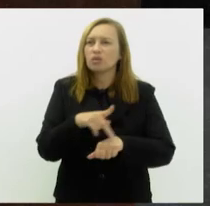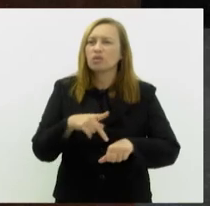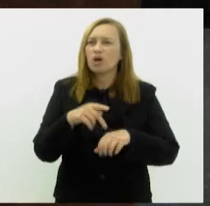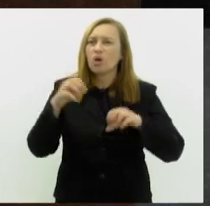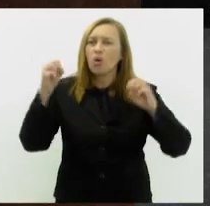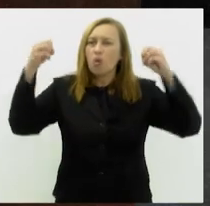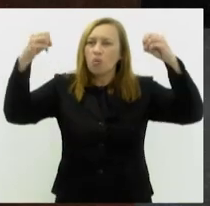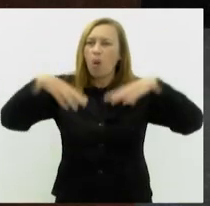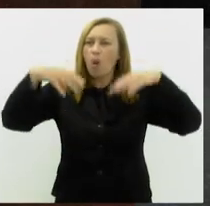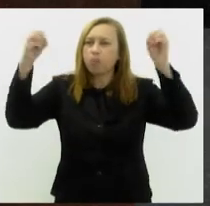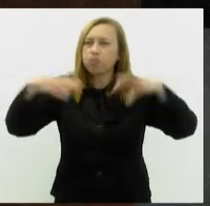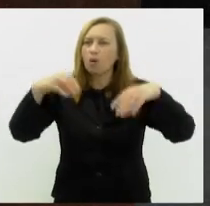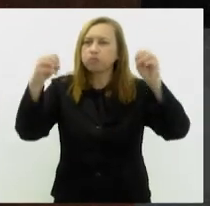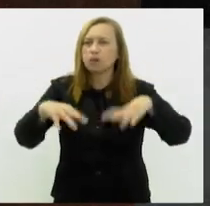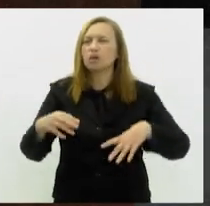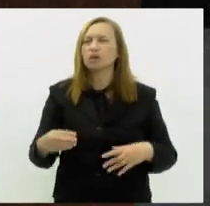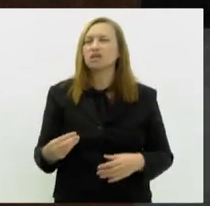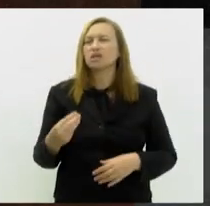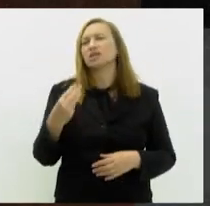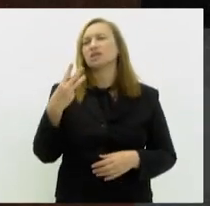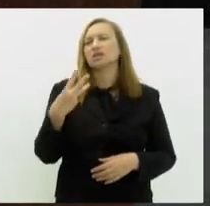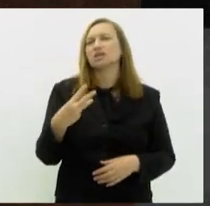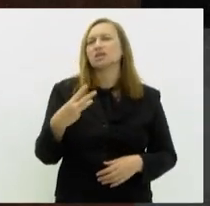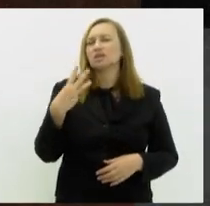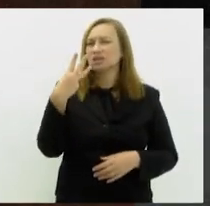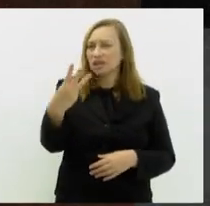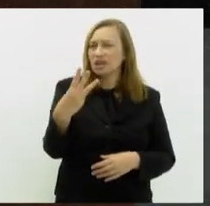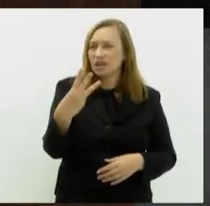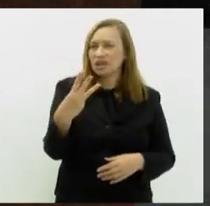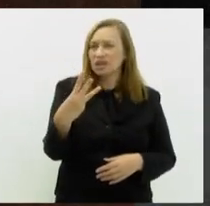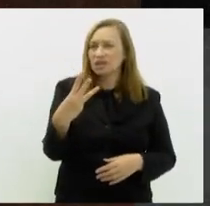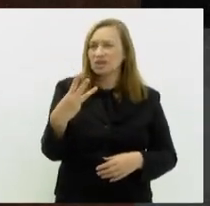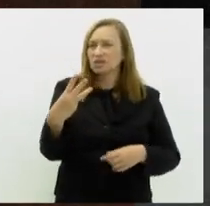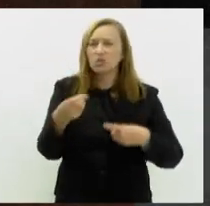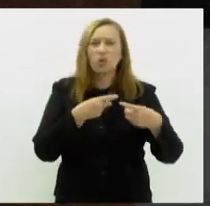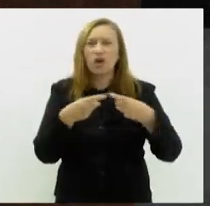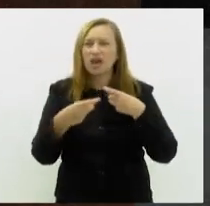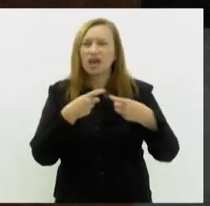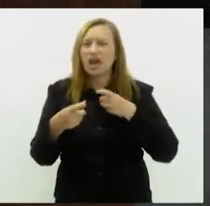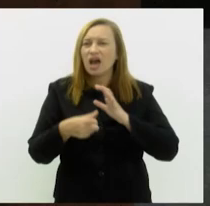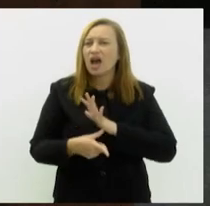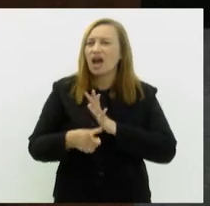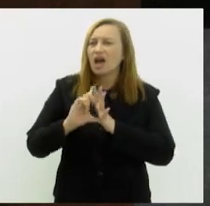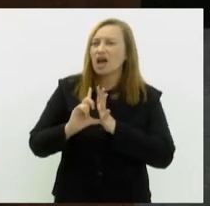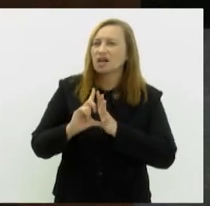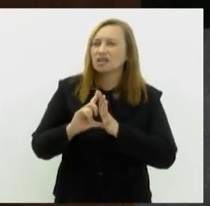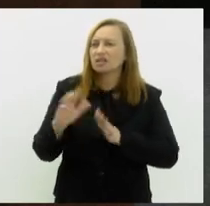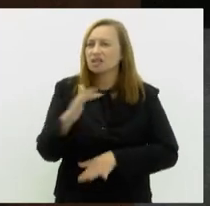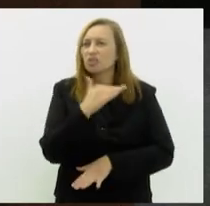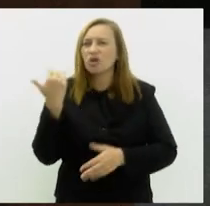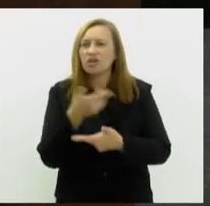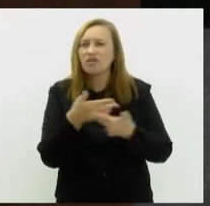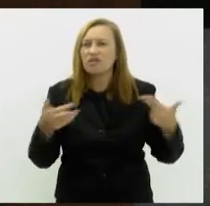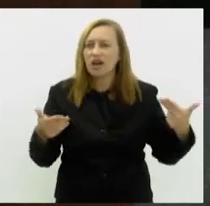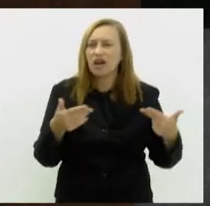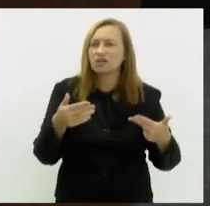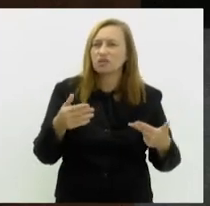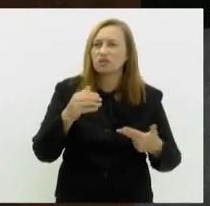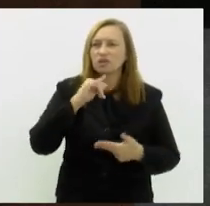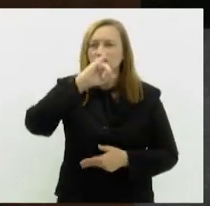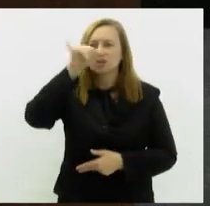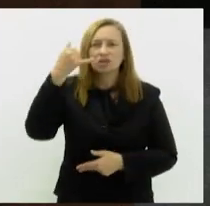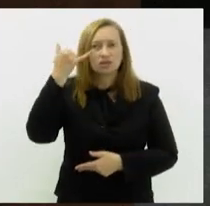nucleares, três bombas nucleares, num país, numa guerra, teve a coragem de fazer isso, antes de matar centenas de milhares de japoneses,